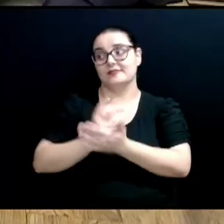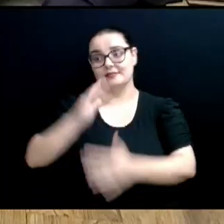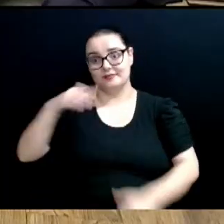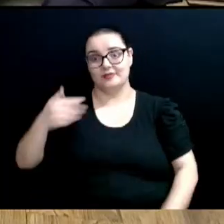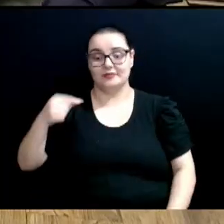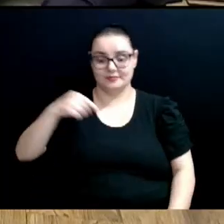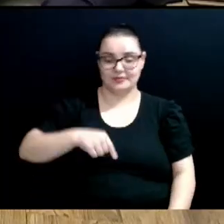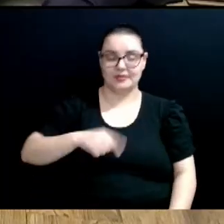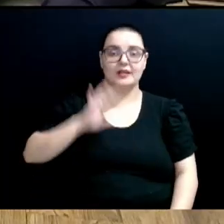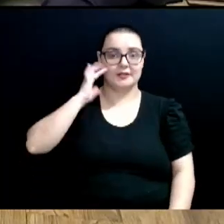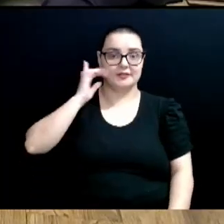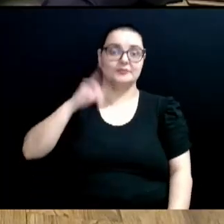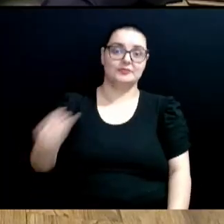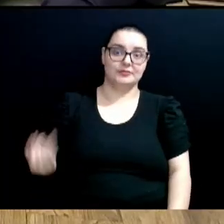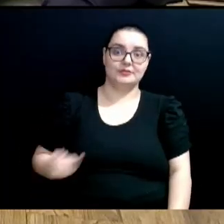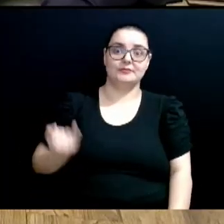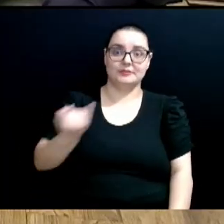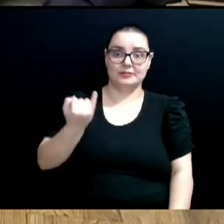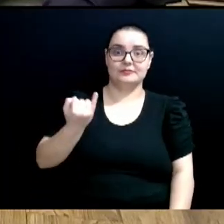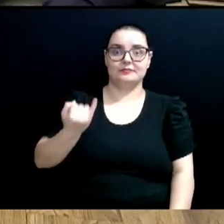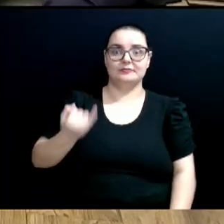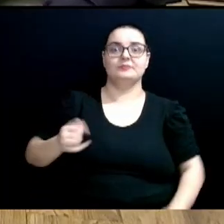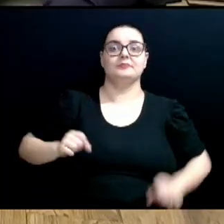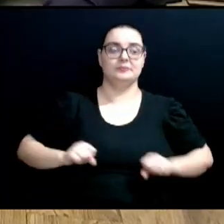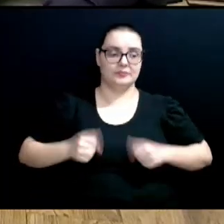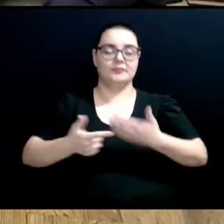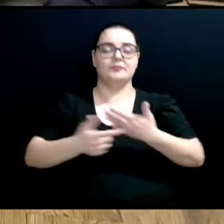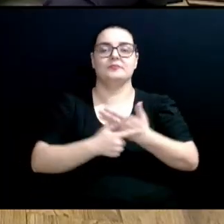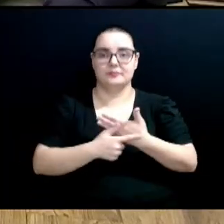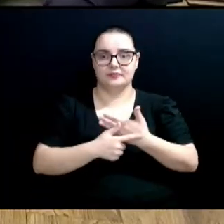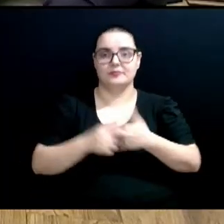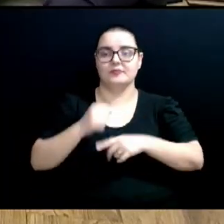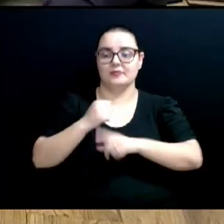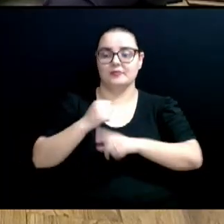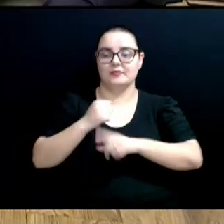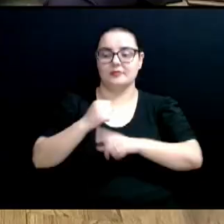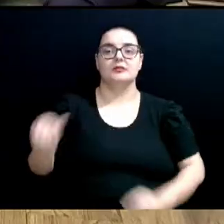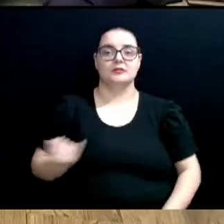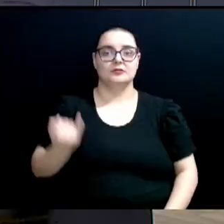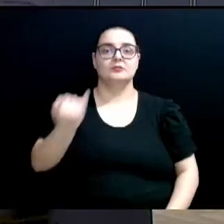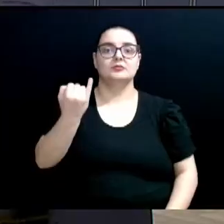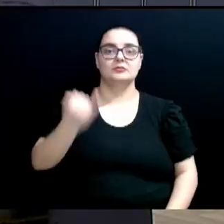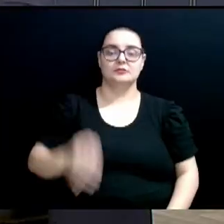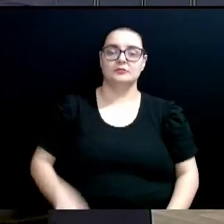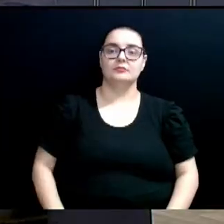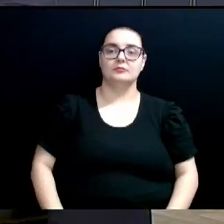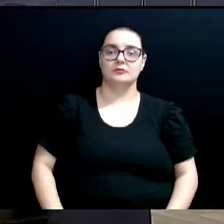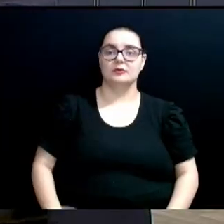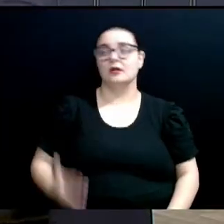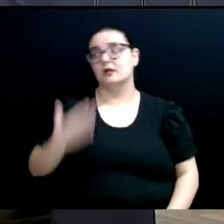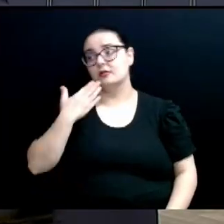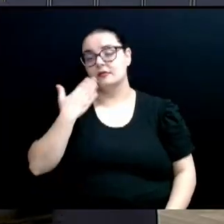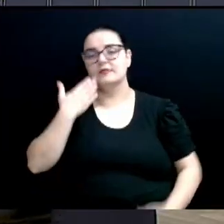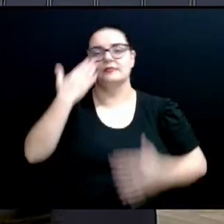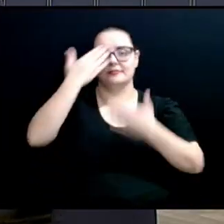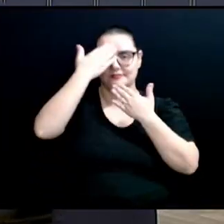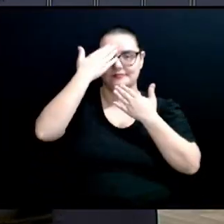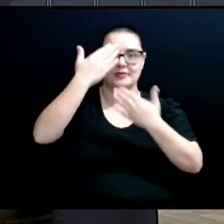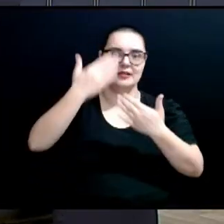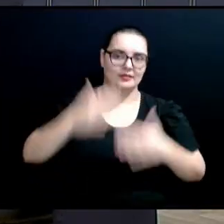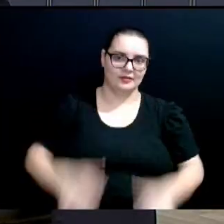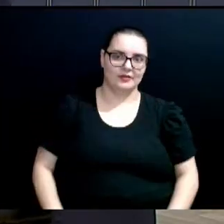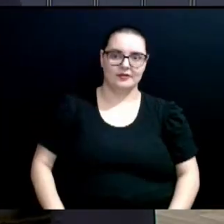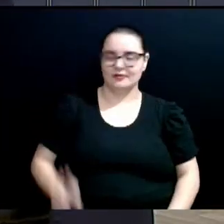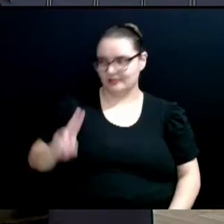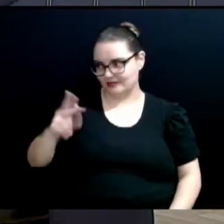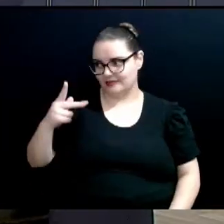importante. Desempenham um papel também a sociedade muito importante e faço esse agradecimento em seu nome também do